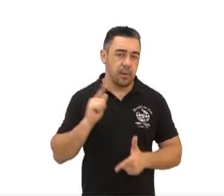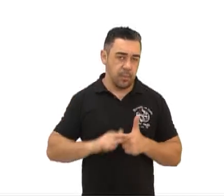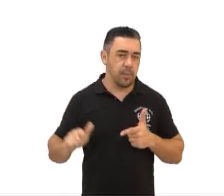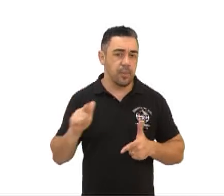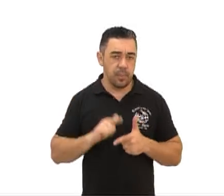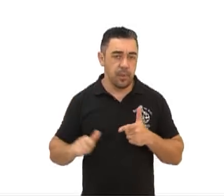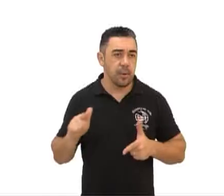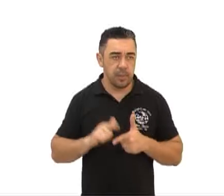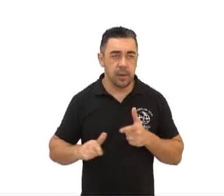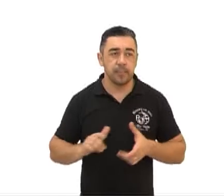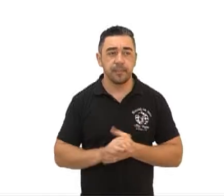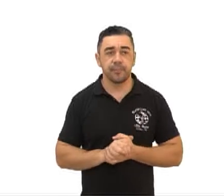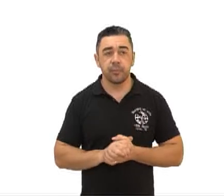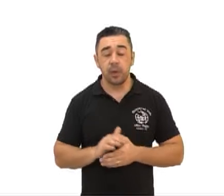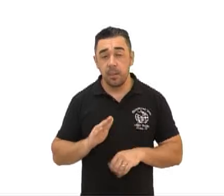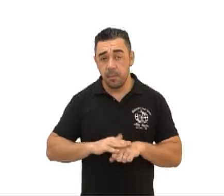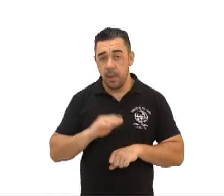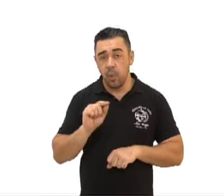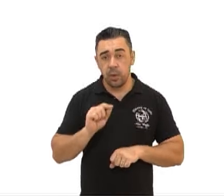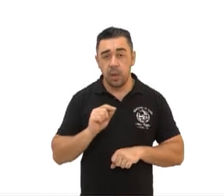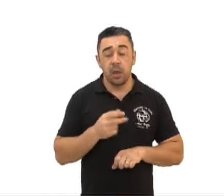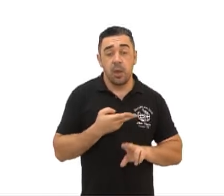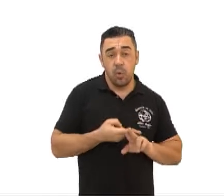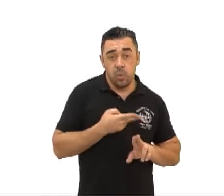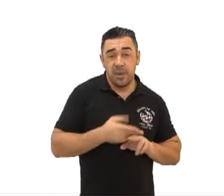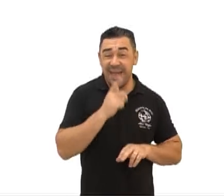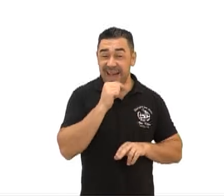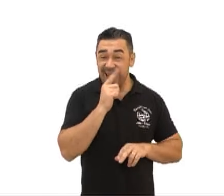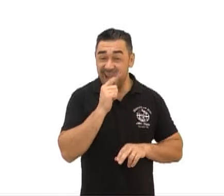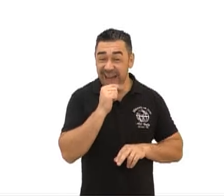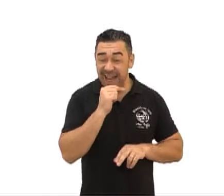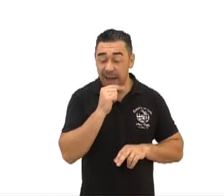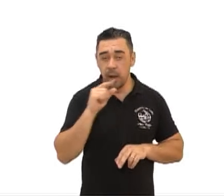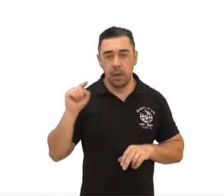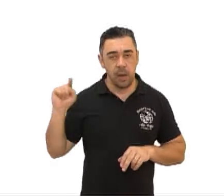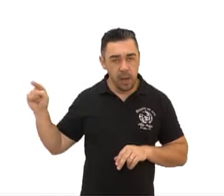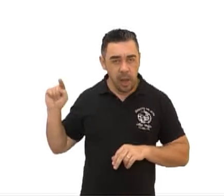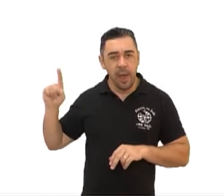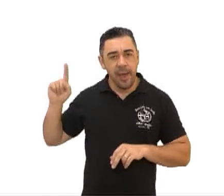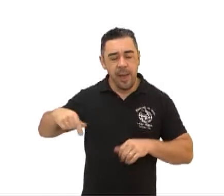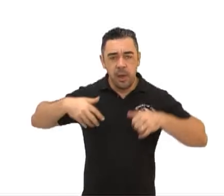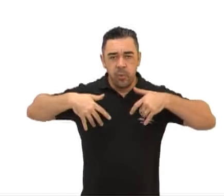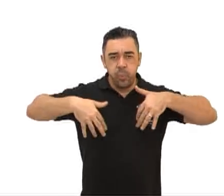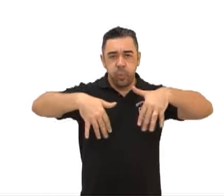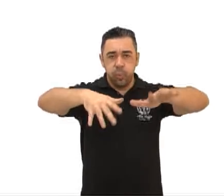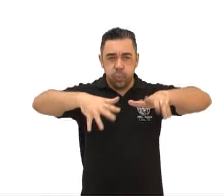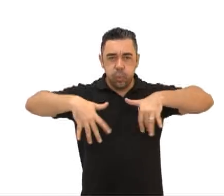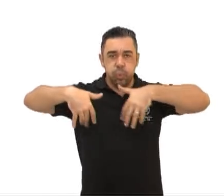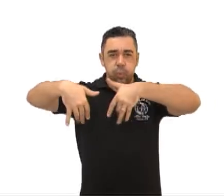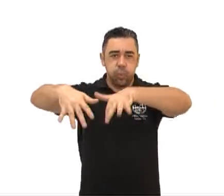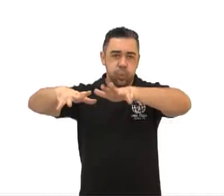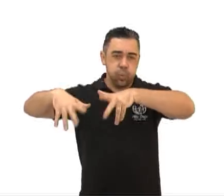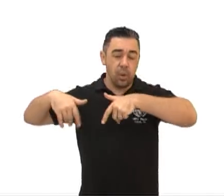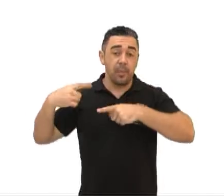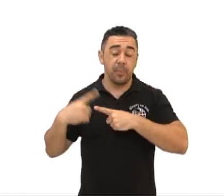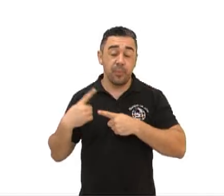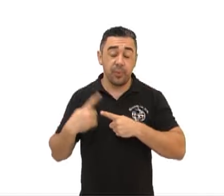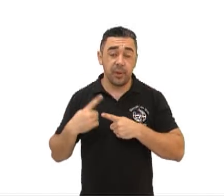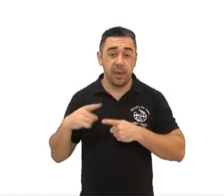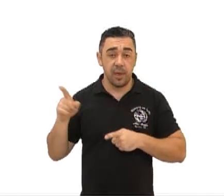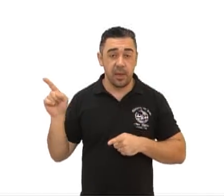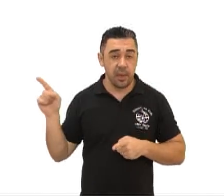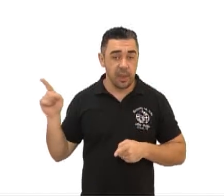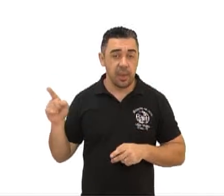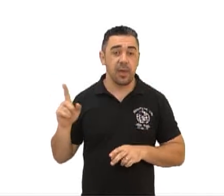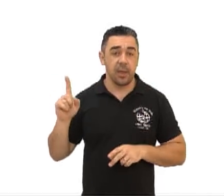o maior responsável pelo consumo de água doce é a atividade agrícola. A irrigação ela é responsável